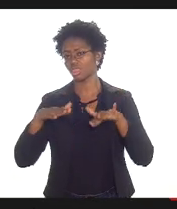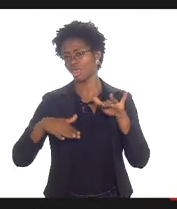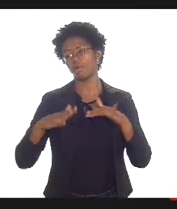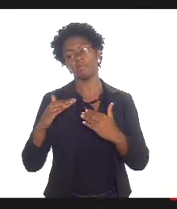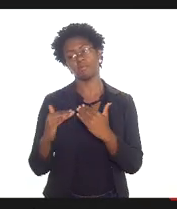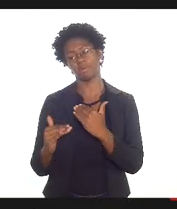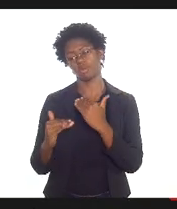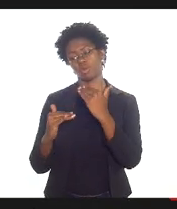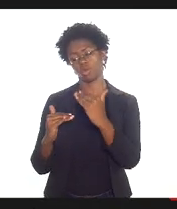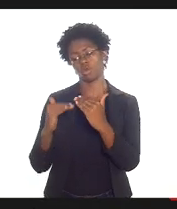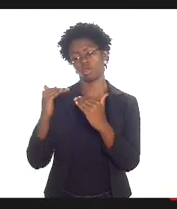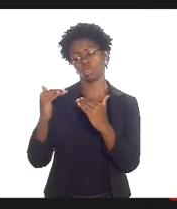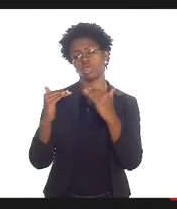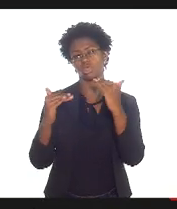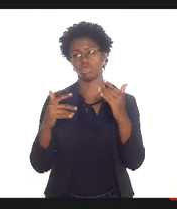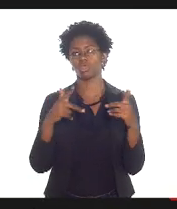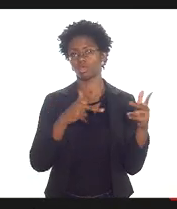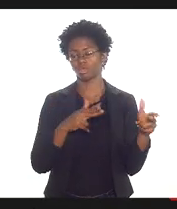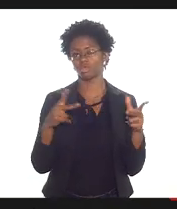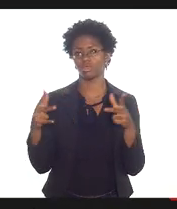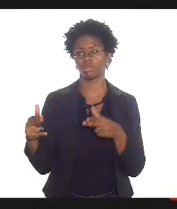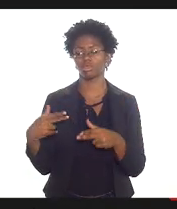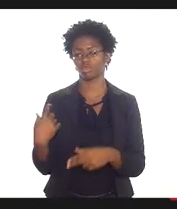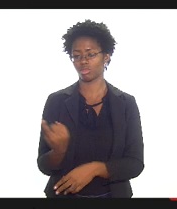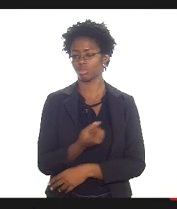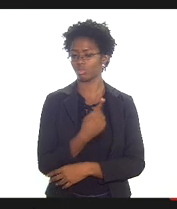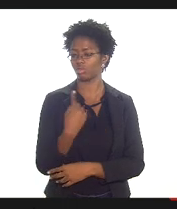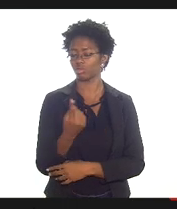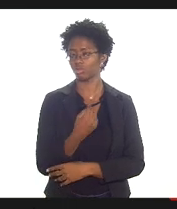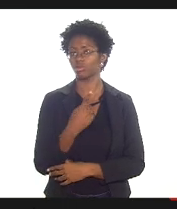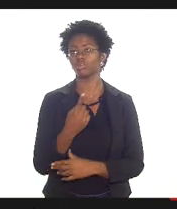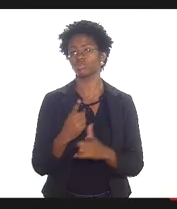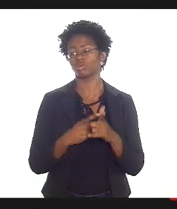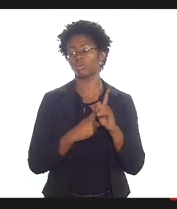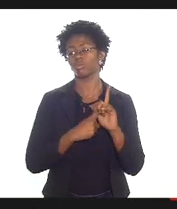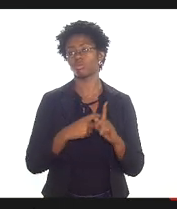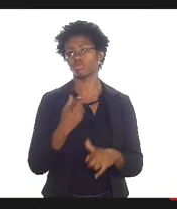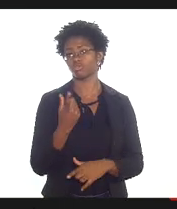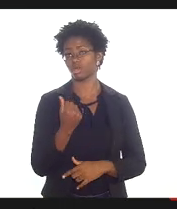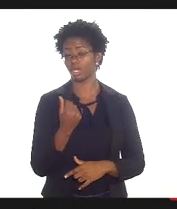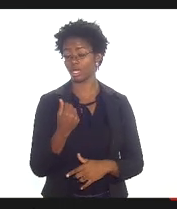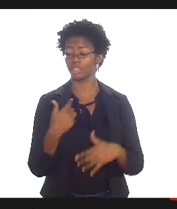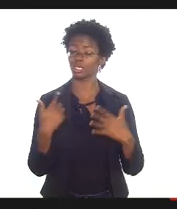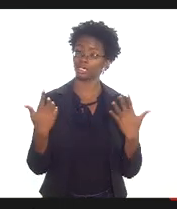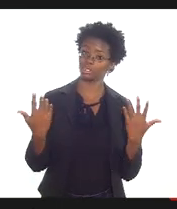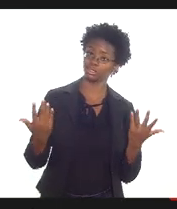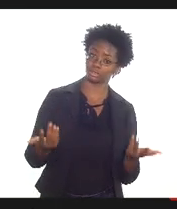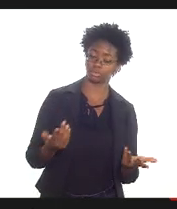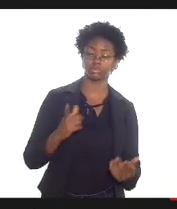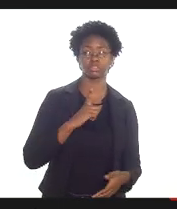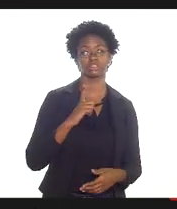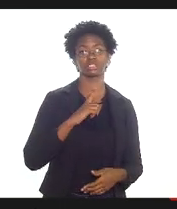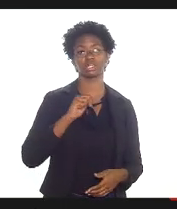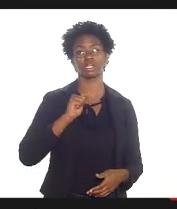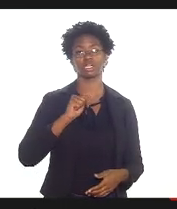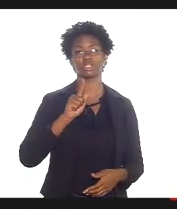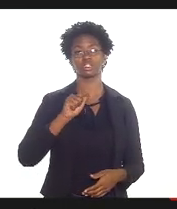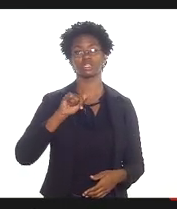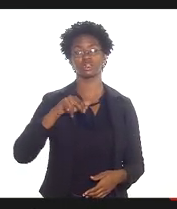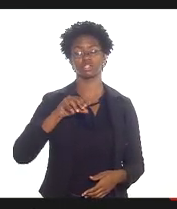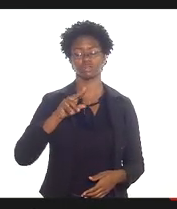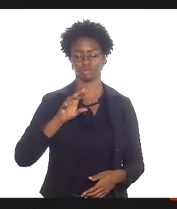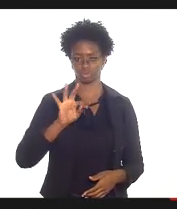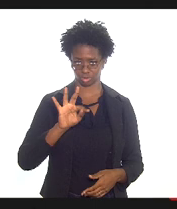progressivamente, como se fosse nosso imposto de renda, ela tem alíquotas que vão de